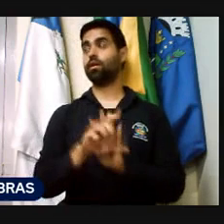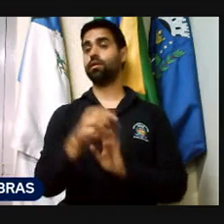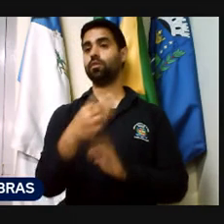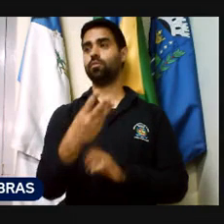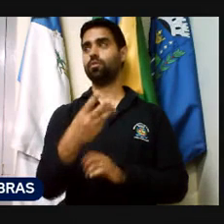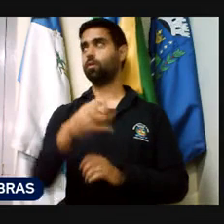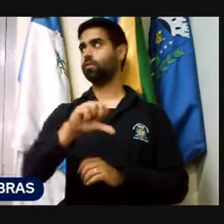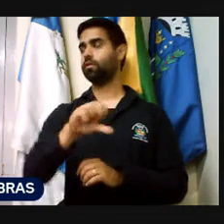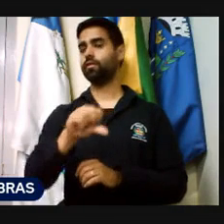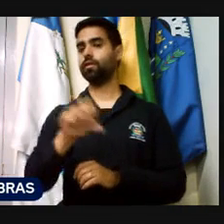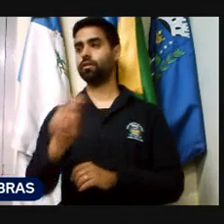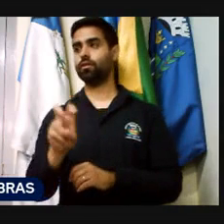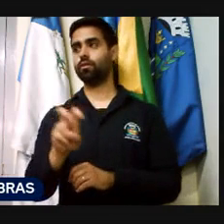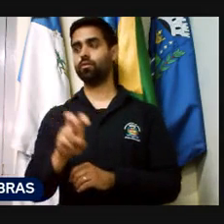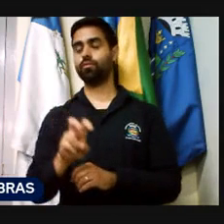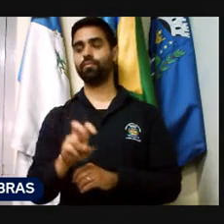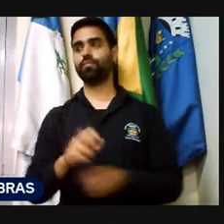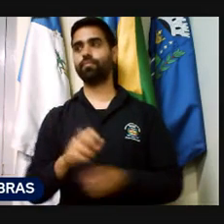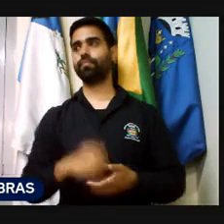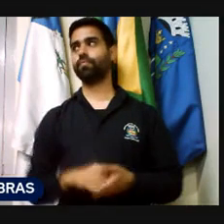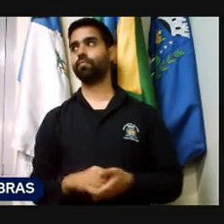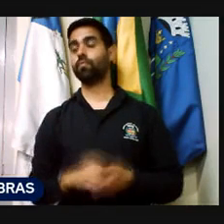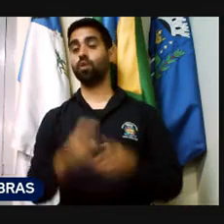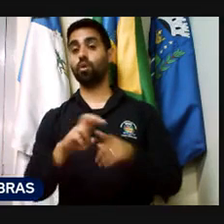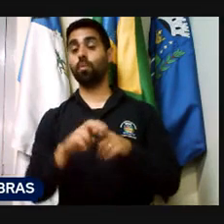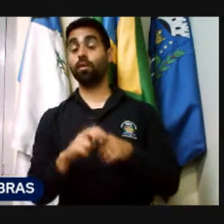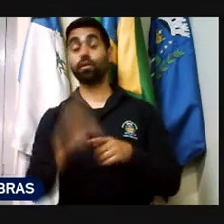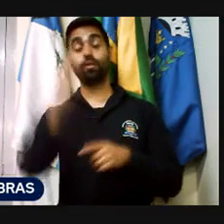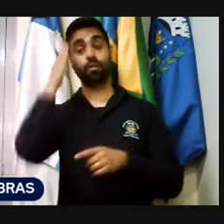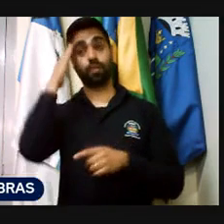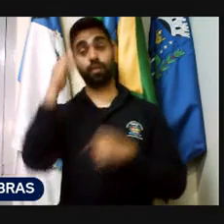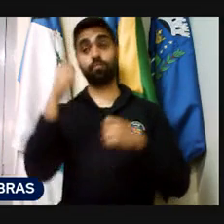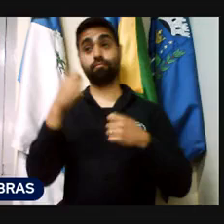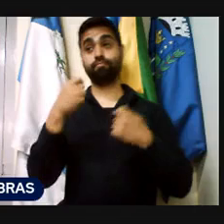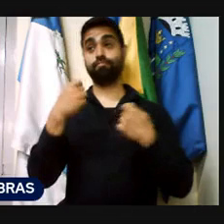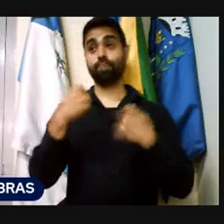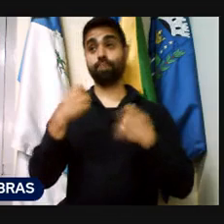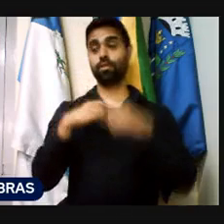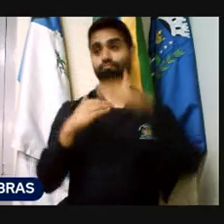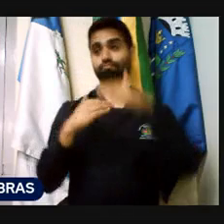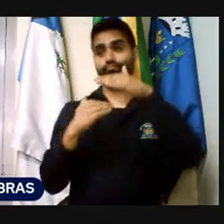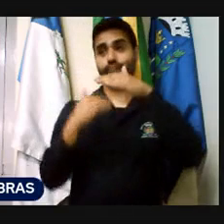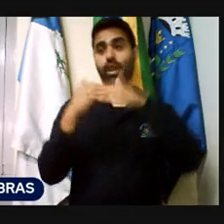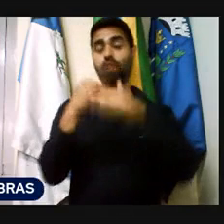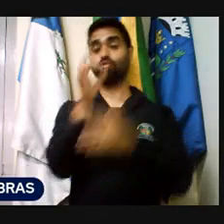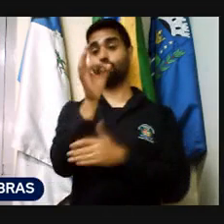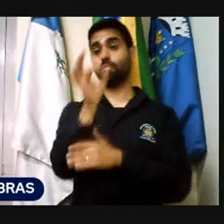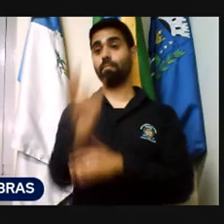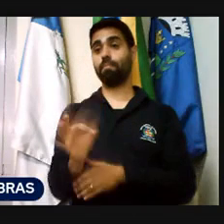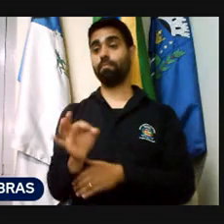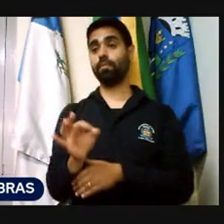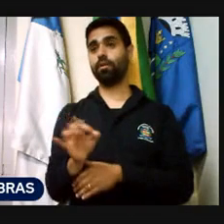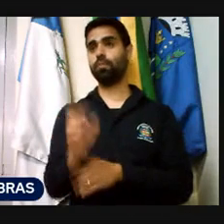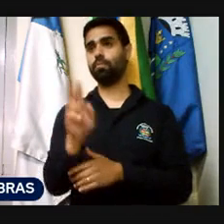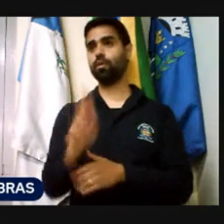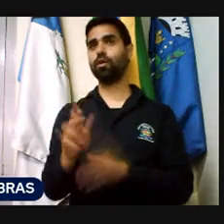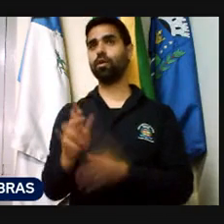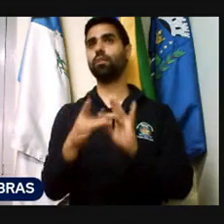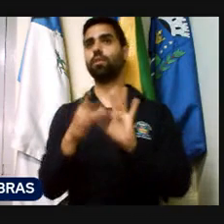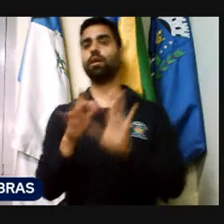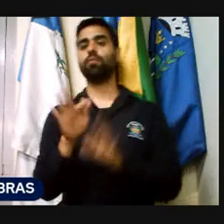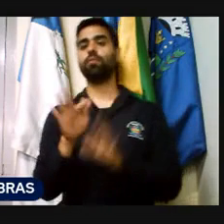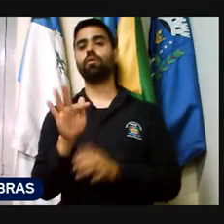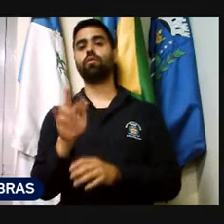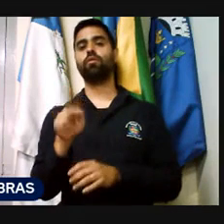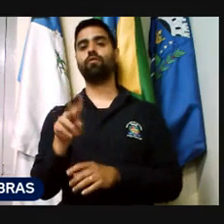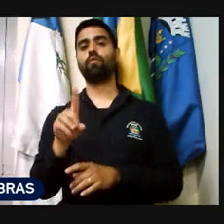13.935. Dito isto, diante da necessidade de cumprir o limite percentual fixado para gastos autorizados pelo Fundo de